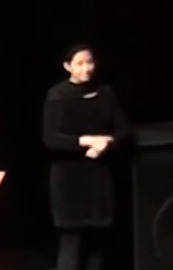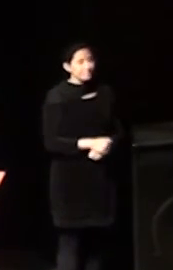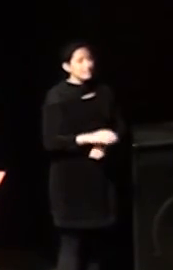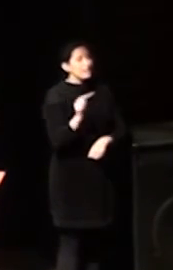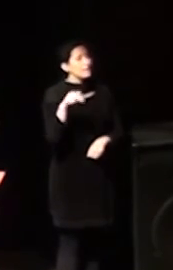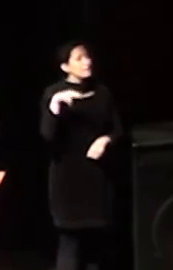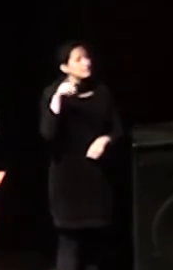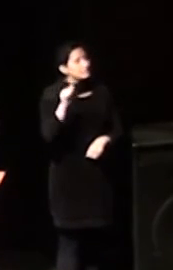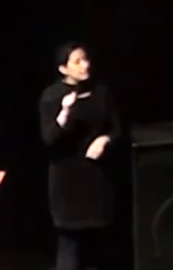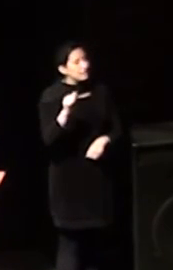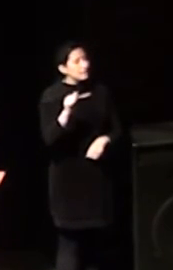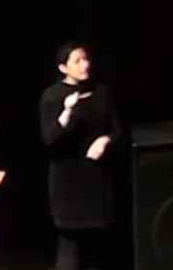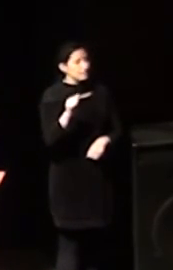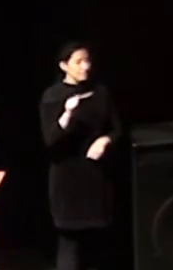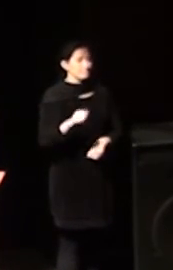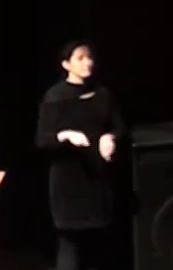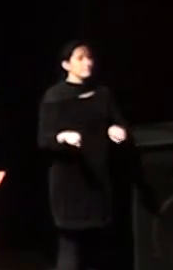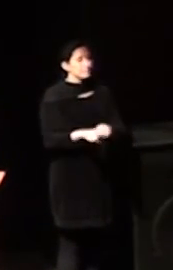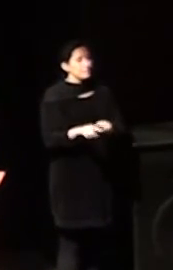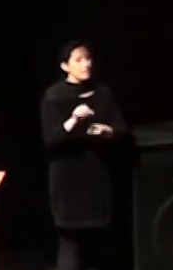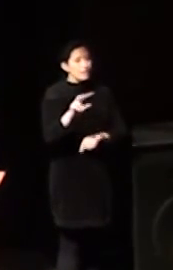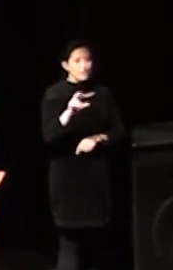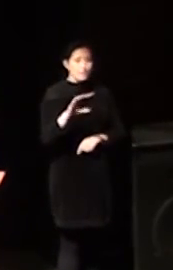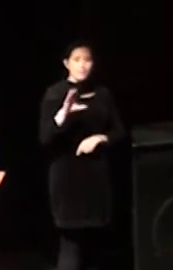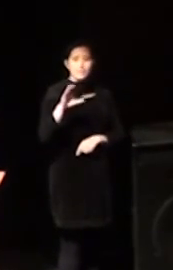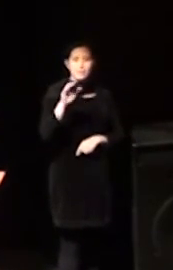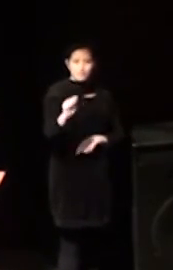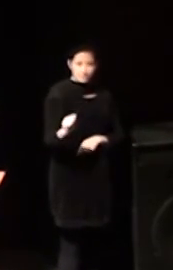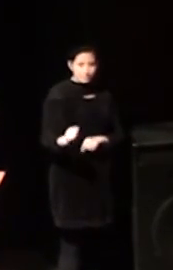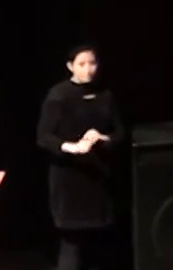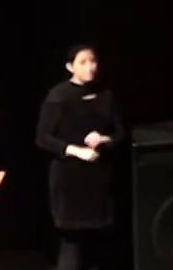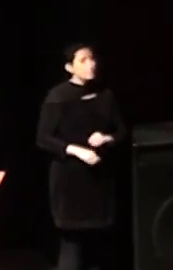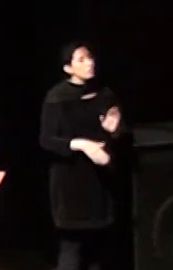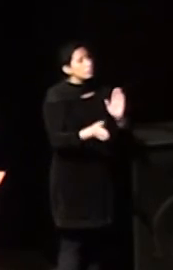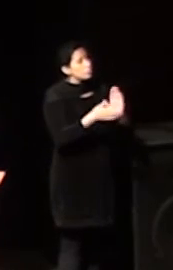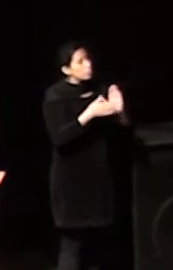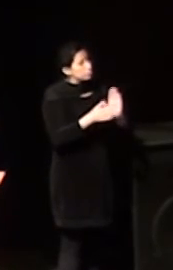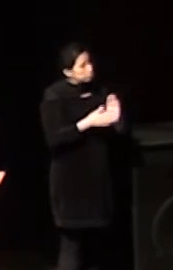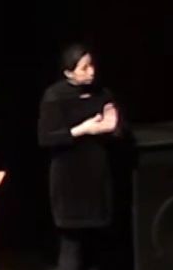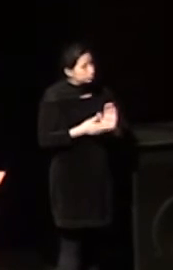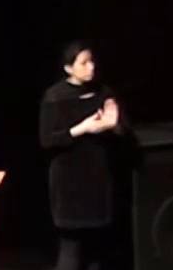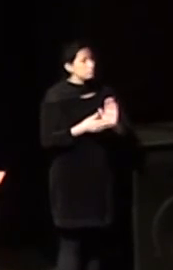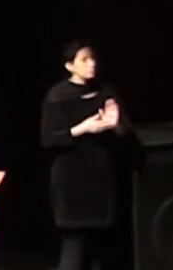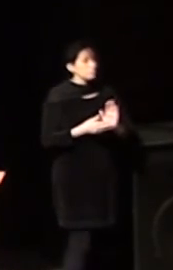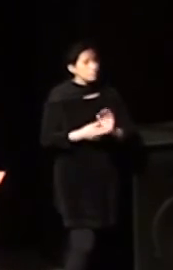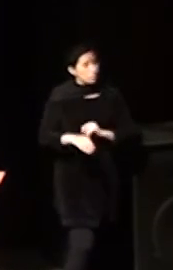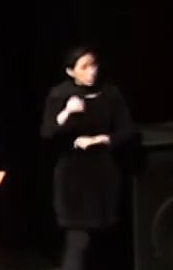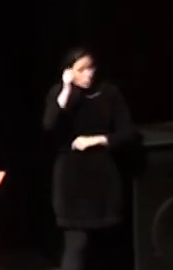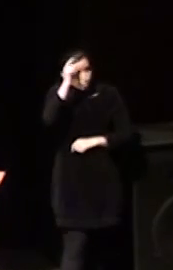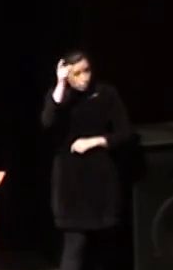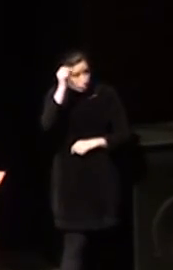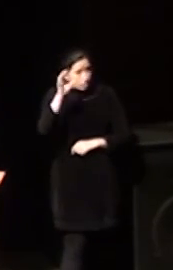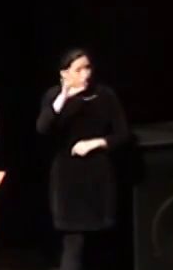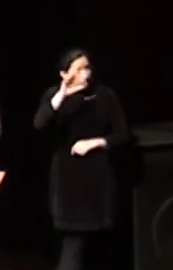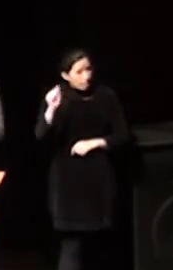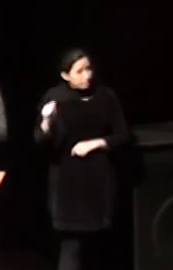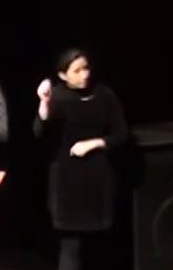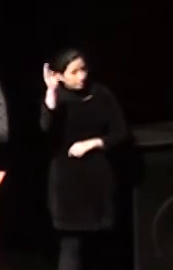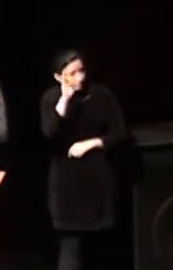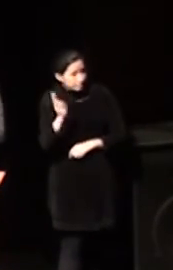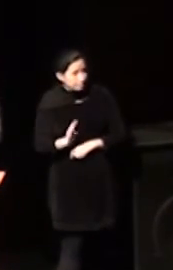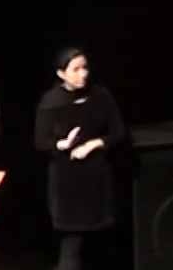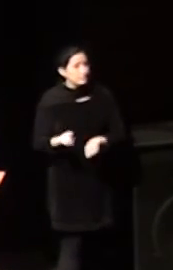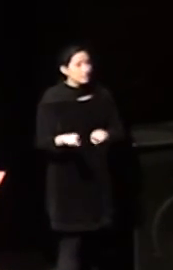Ana Araújo Costa e Érica Shirley Torres Pereira, pelo projeto Valorização das Culturas Afro-Brasileira